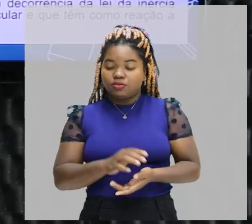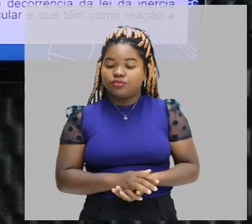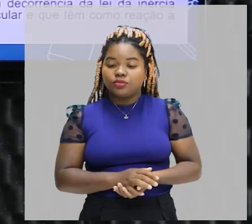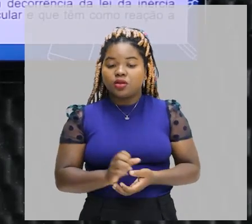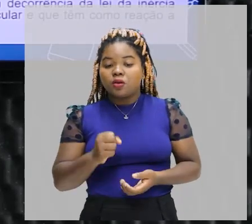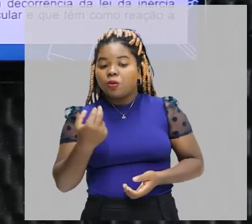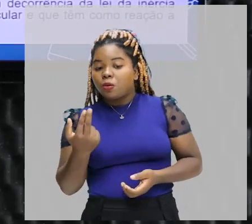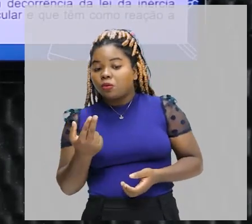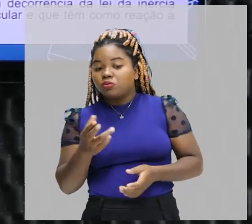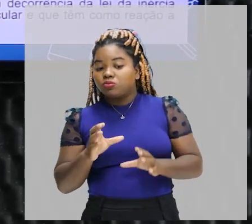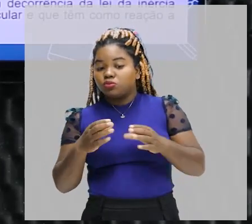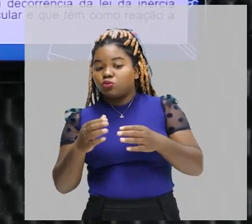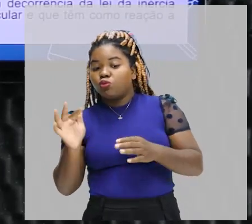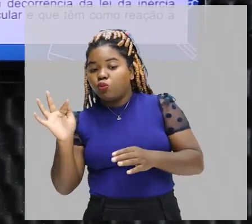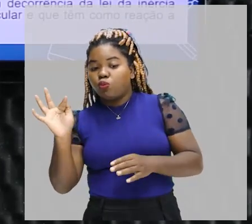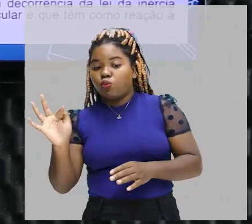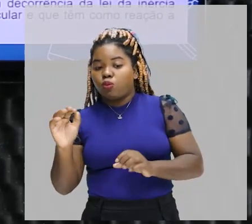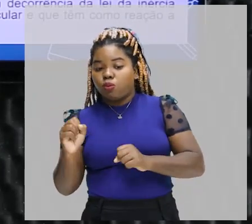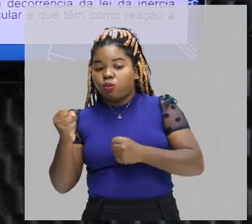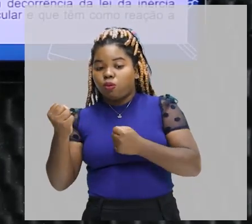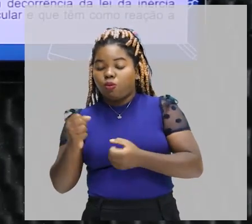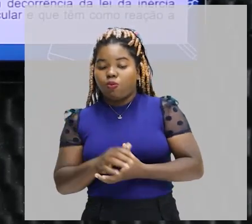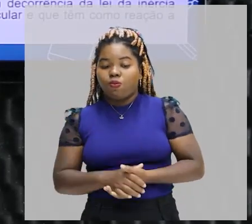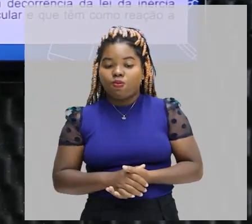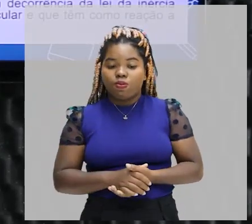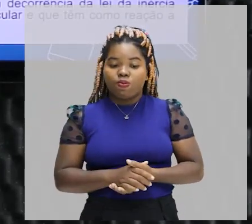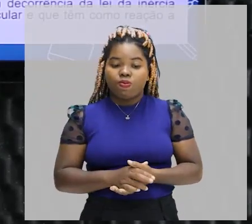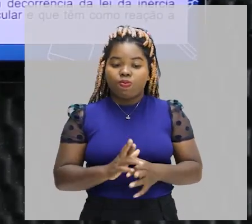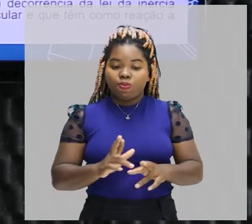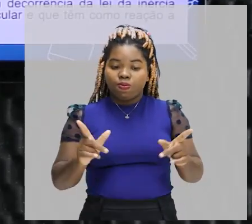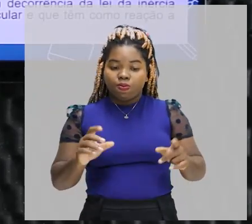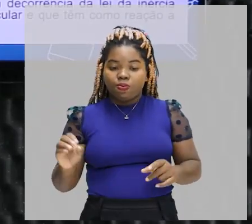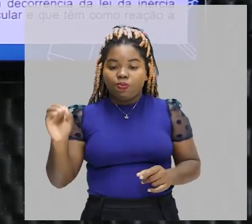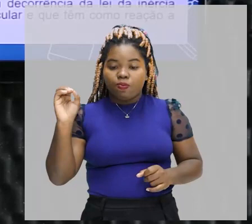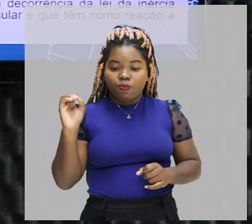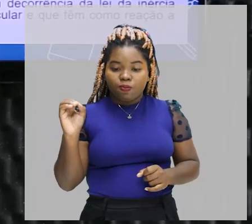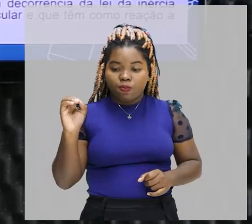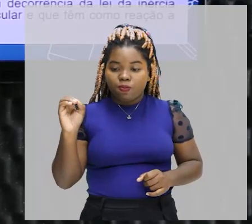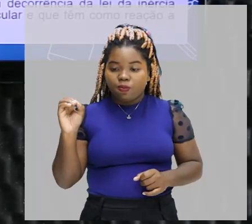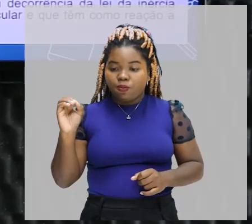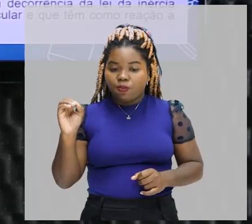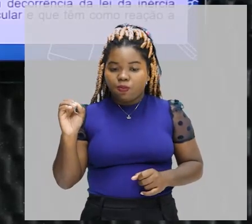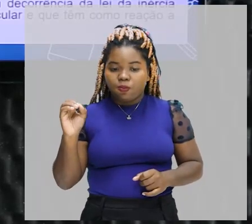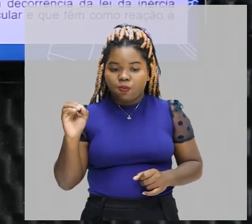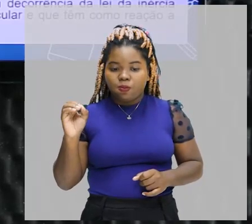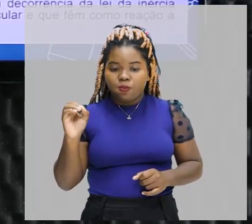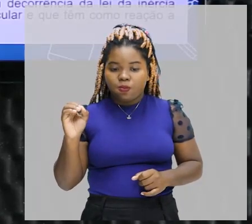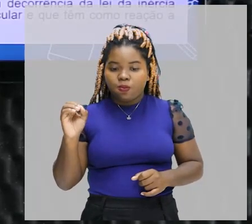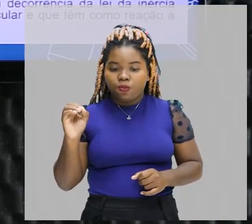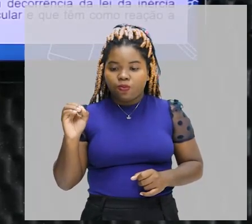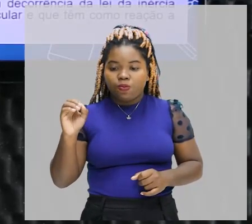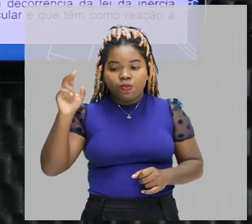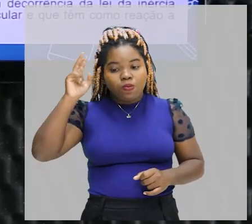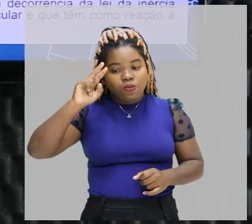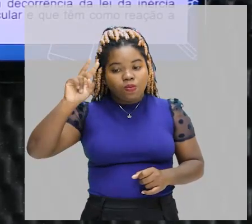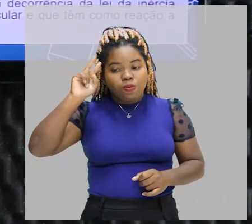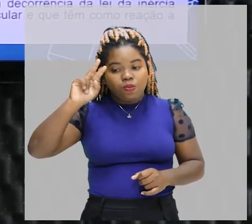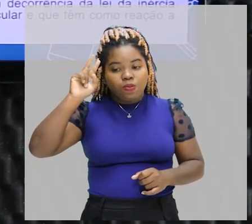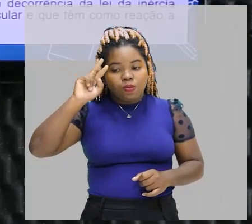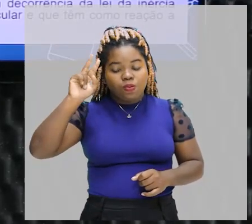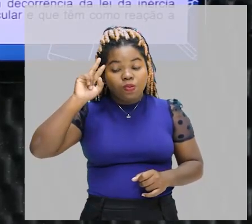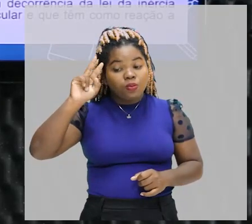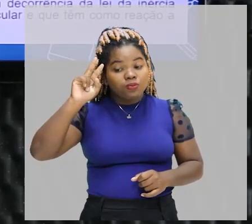um conjunto de forças de resultante diferente de zero. Lembre-se, tá certo? Lembre-se,